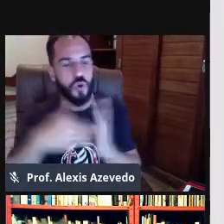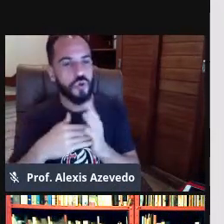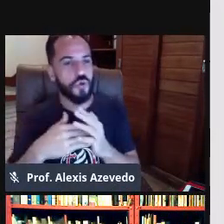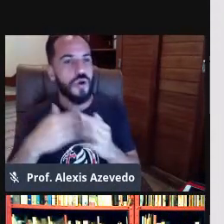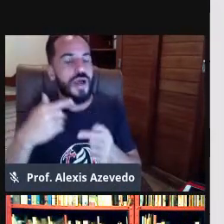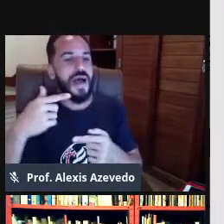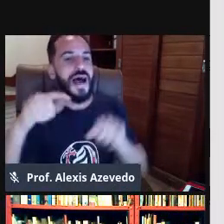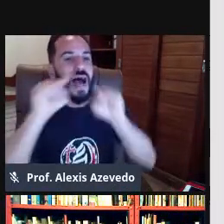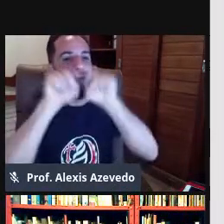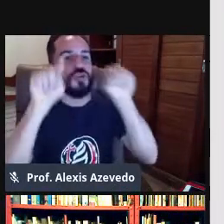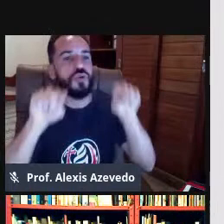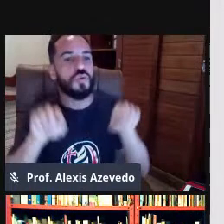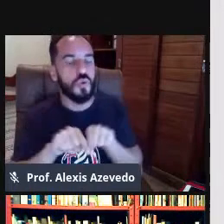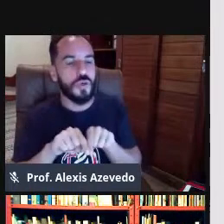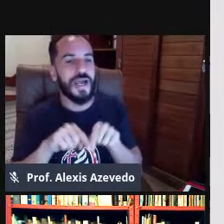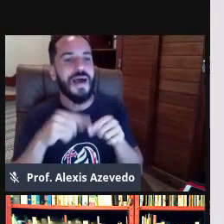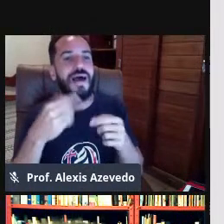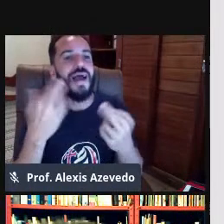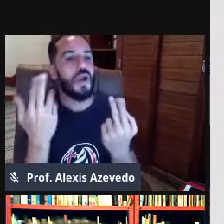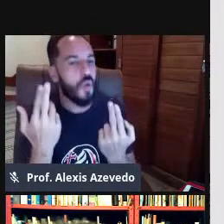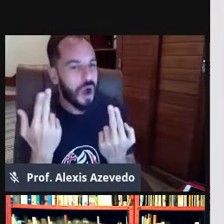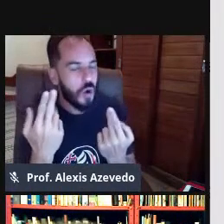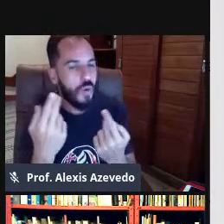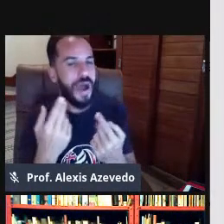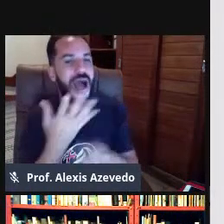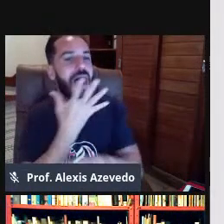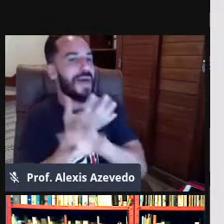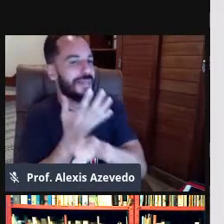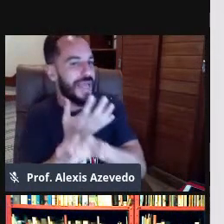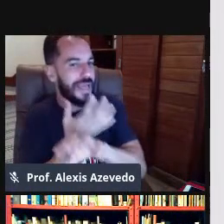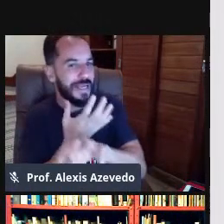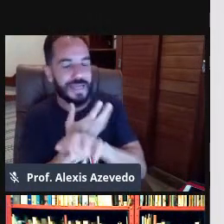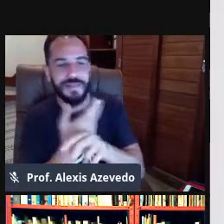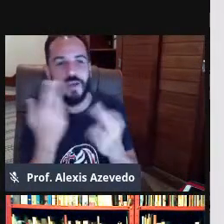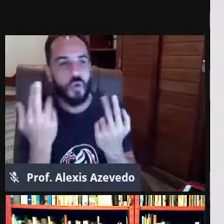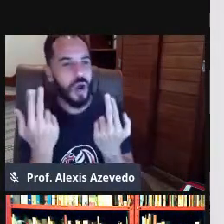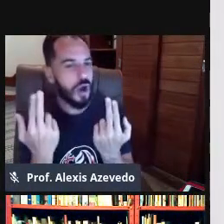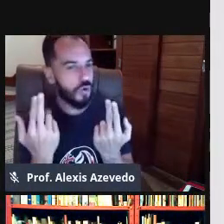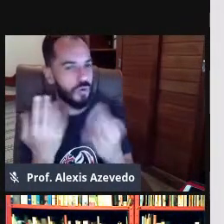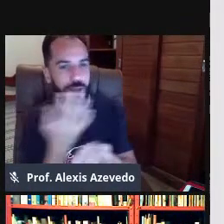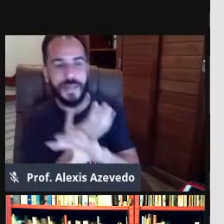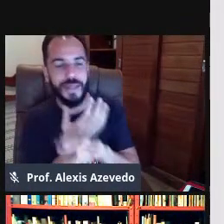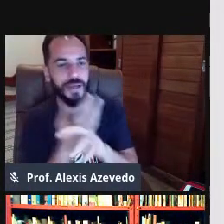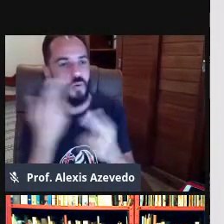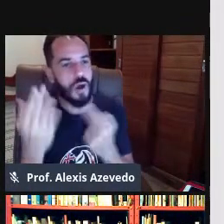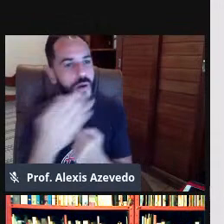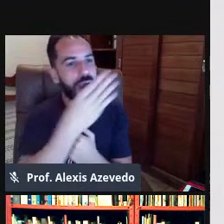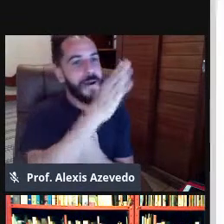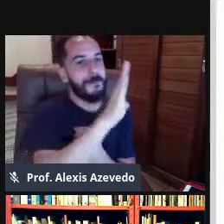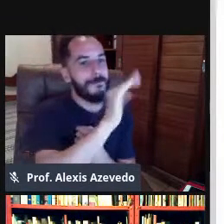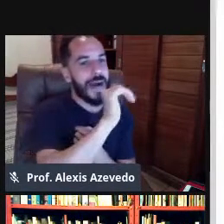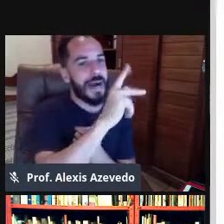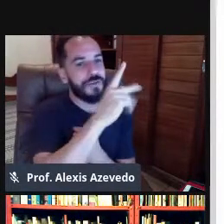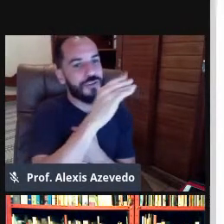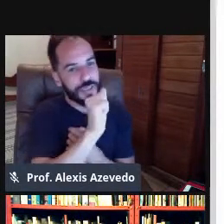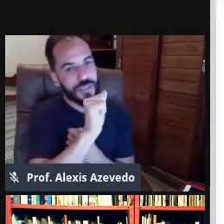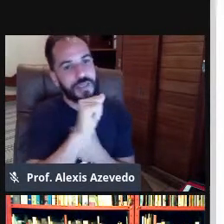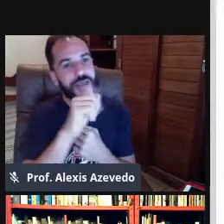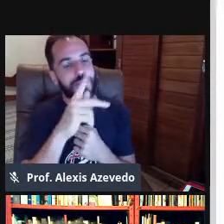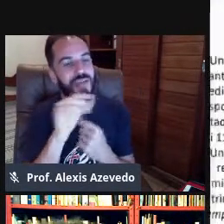as disciplinas são as mesmas do bacharelado, né? Vou ampliar aqui para vocês perceberem com alguma